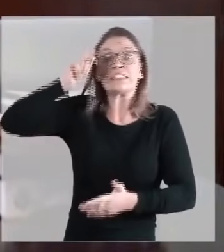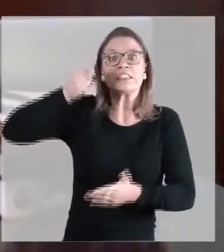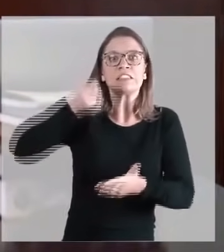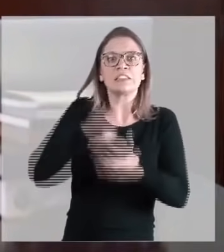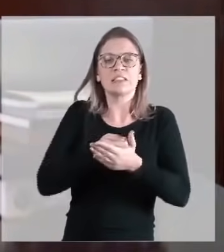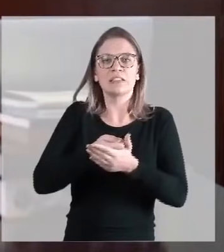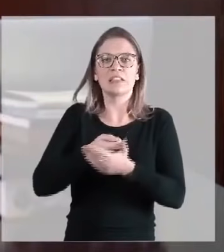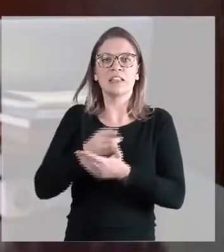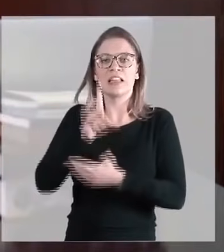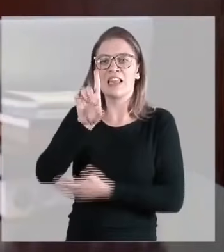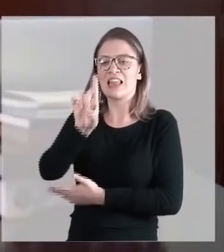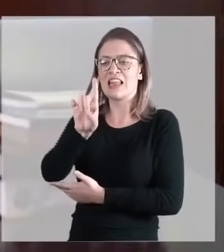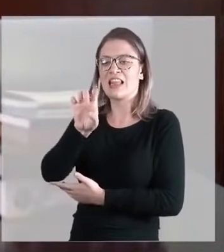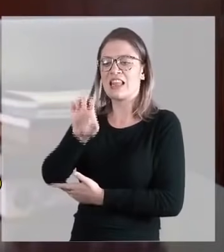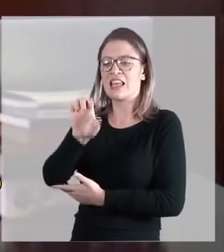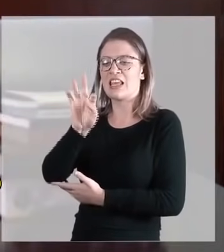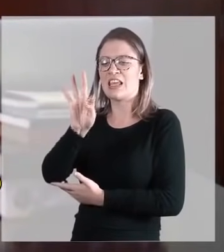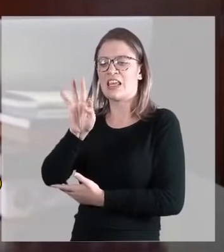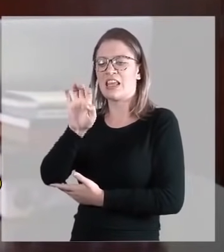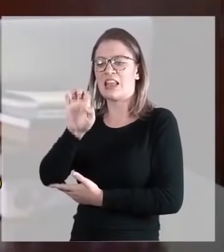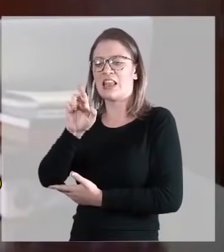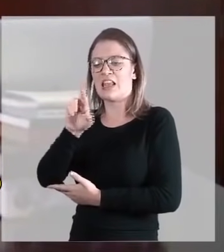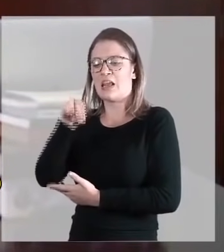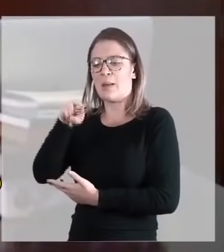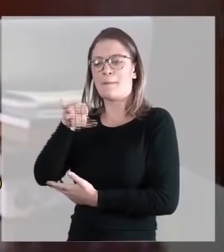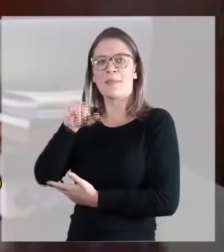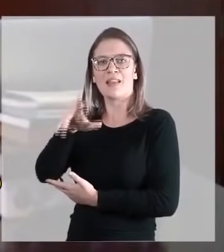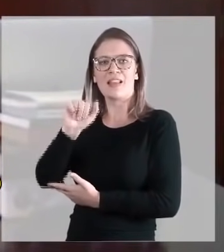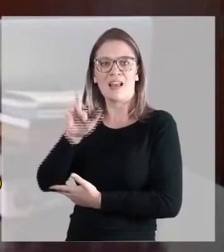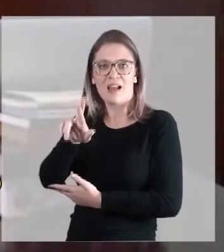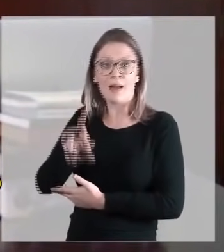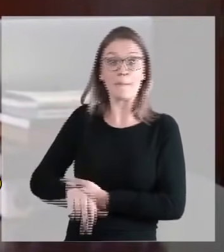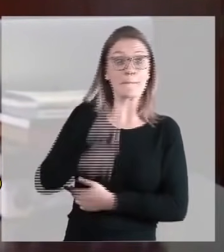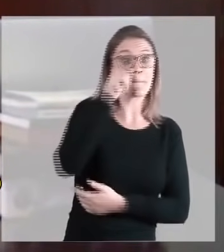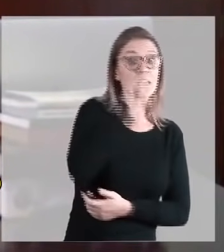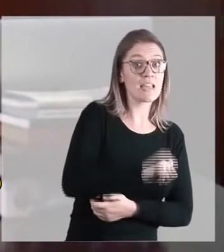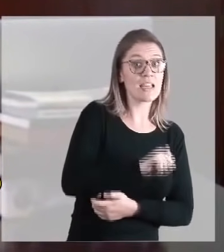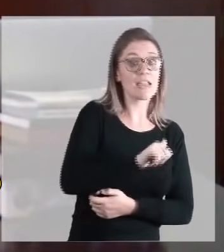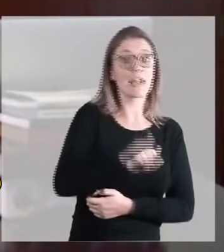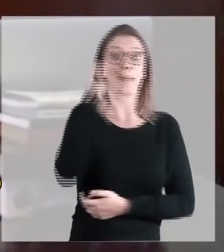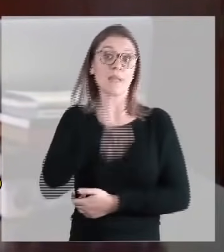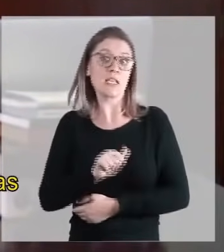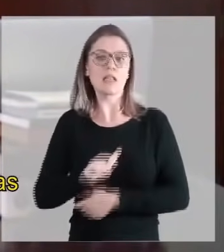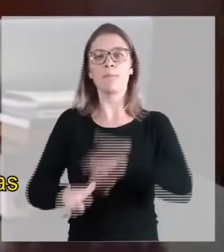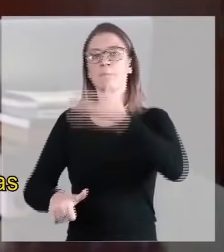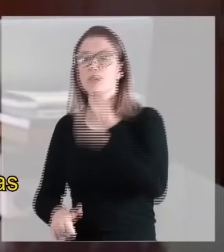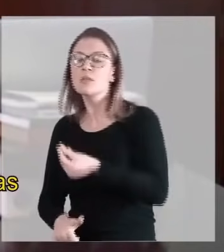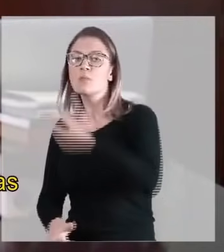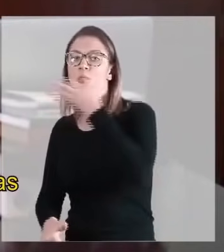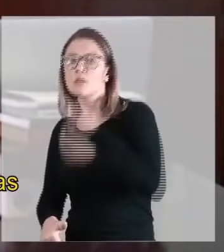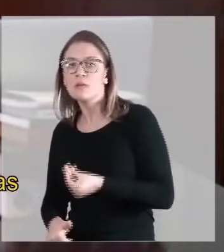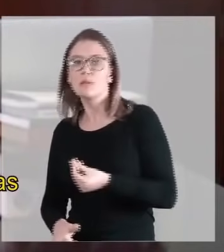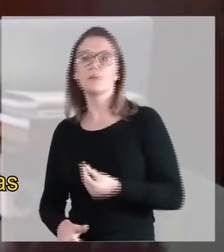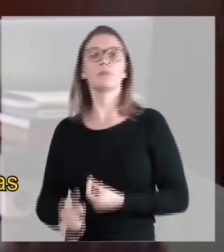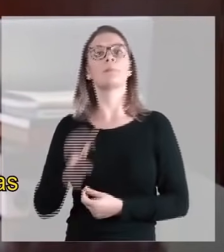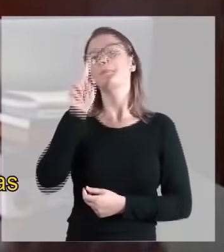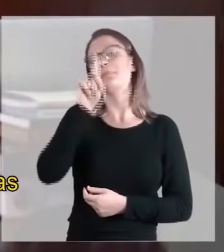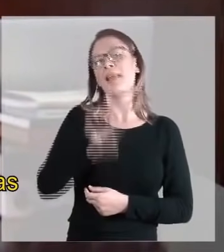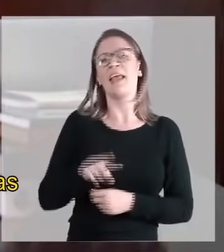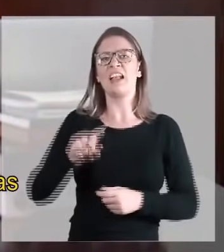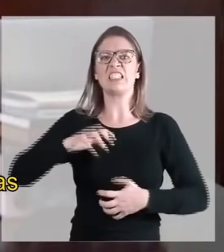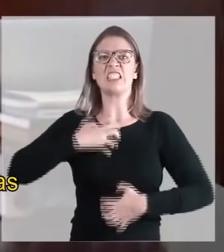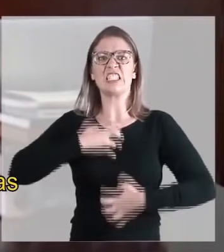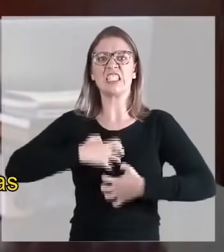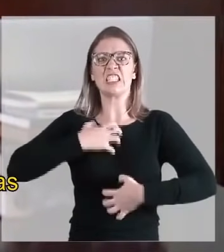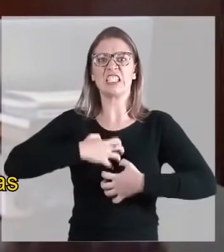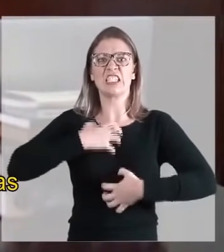expressão determinismo biológico, quando se tenta dizer que menino é menino e menina é menina. Inclusive, ficaram bastante